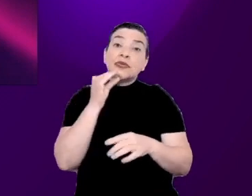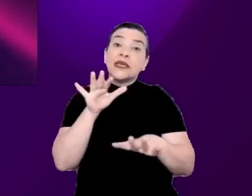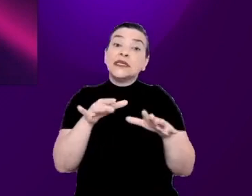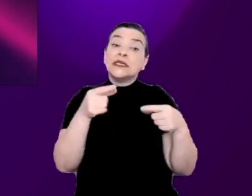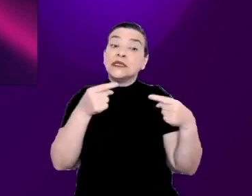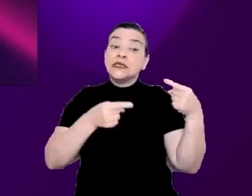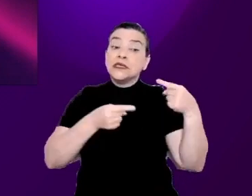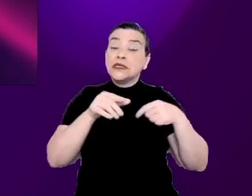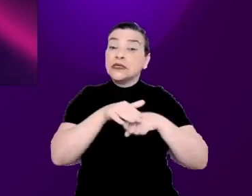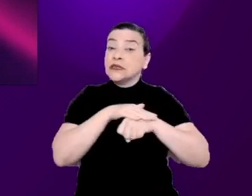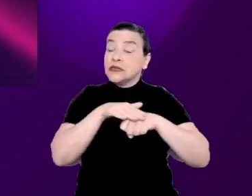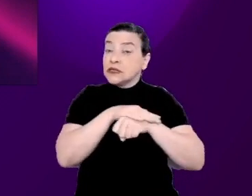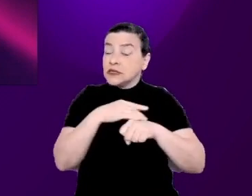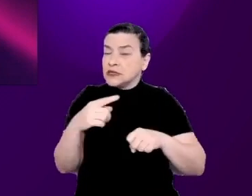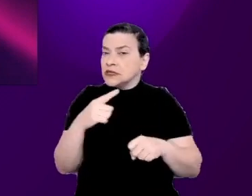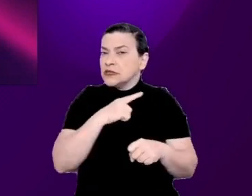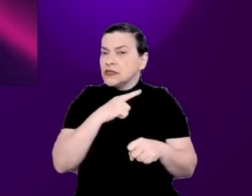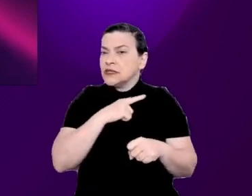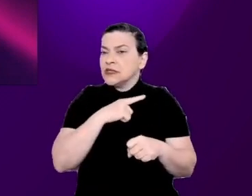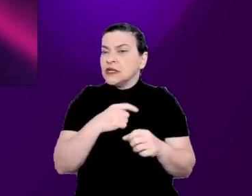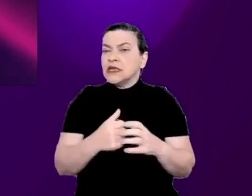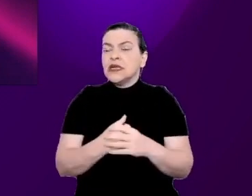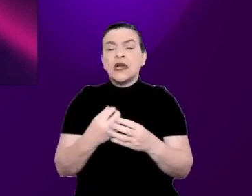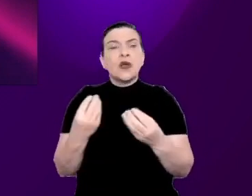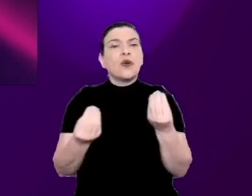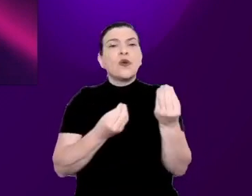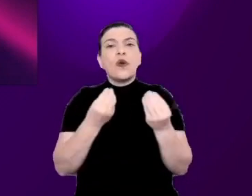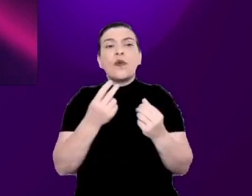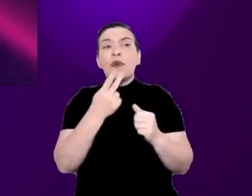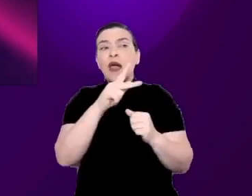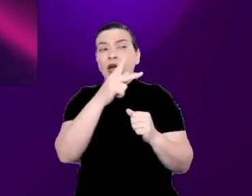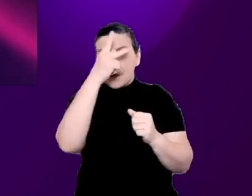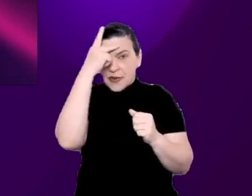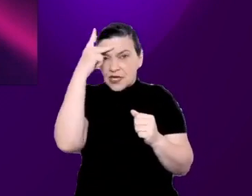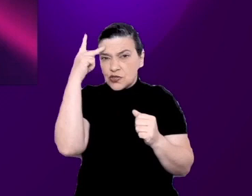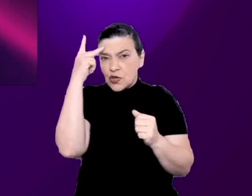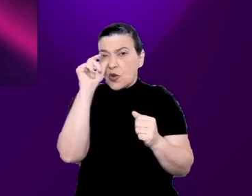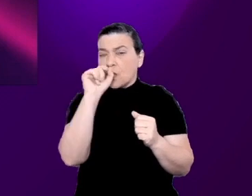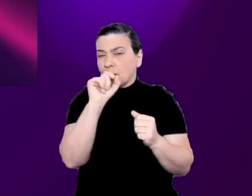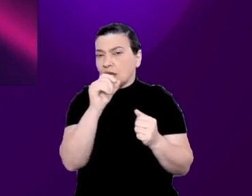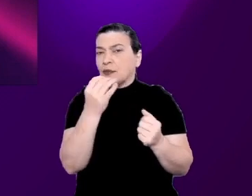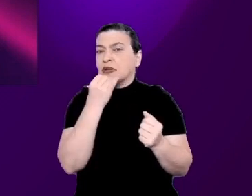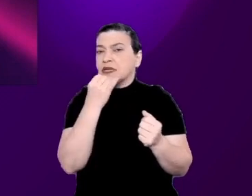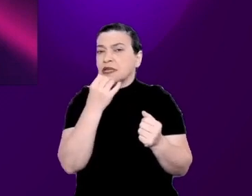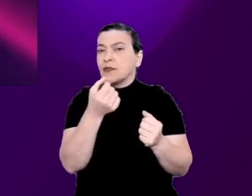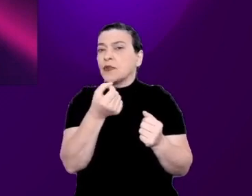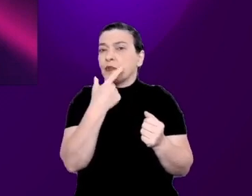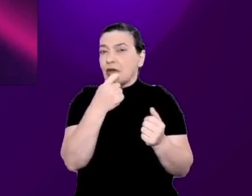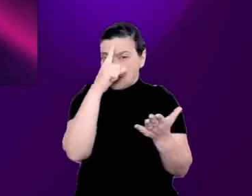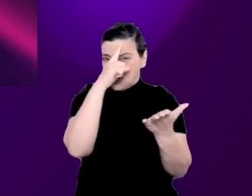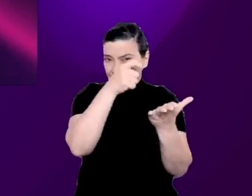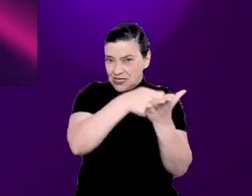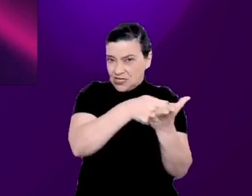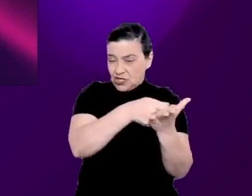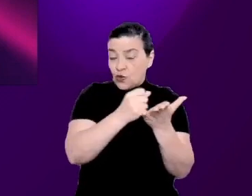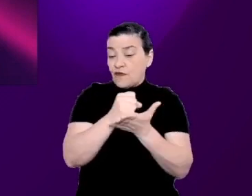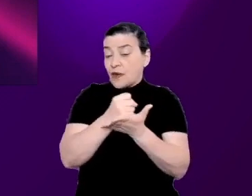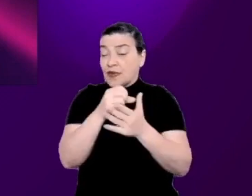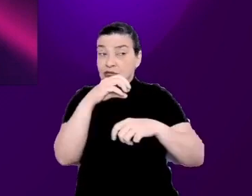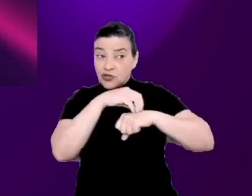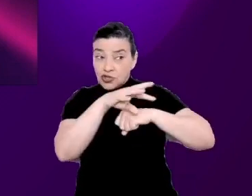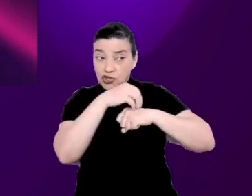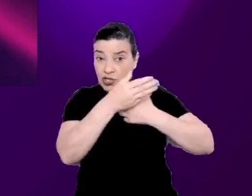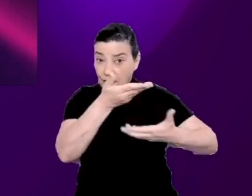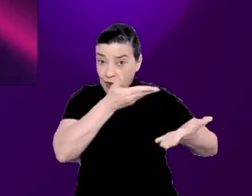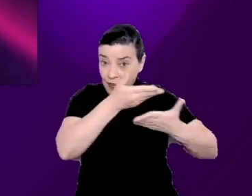existe, como que o prescritor acata ou não a sugestão do farmacêutico, né? E aí a